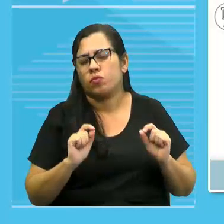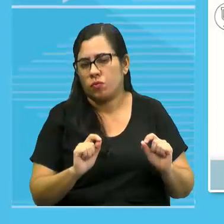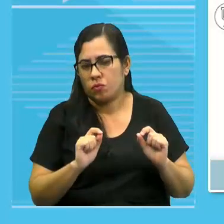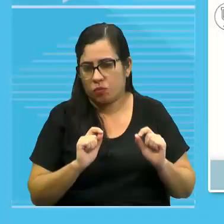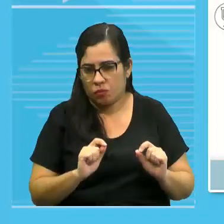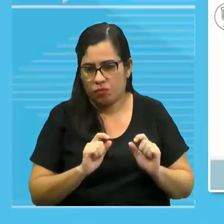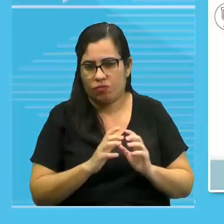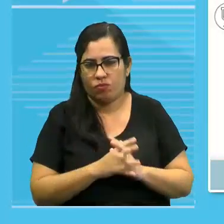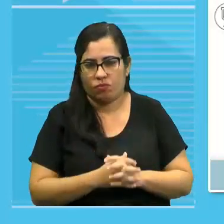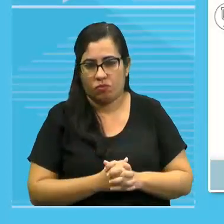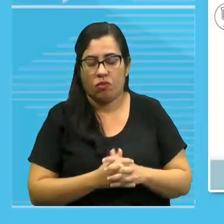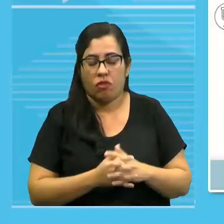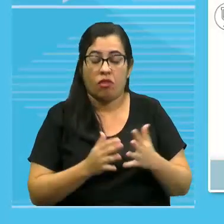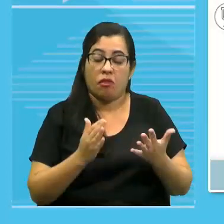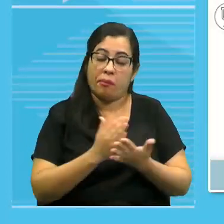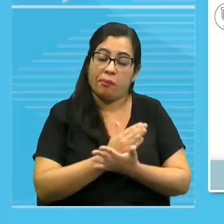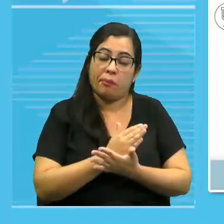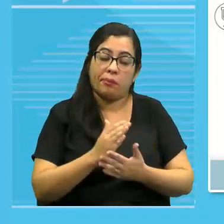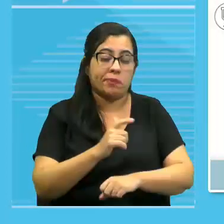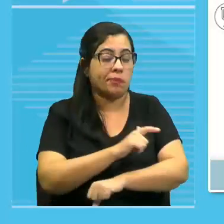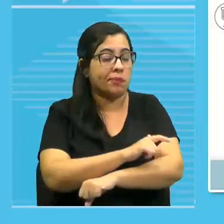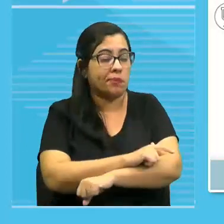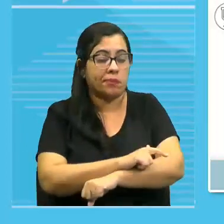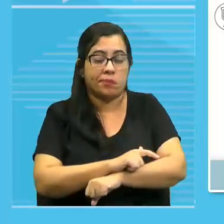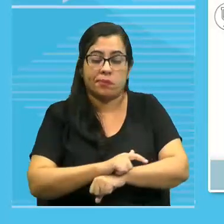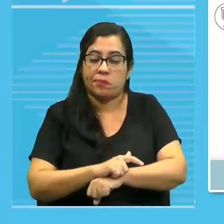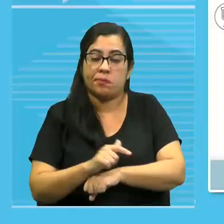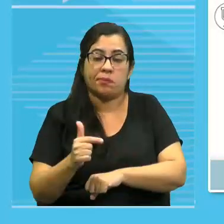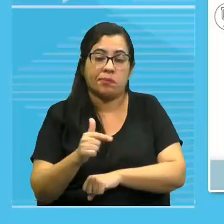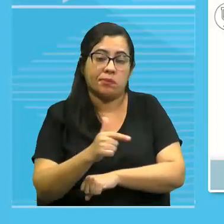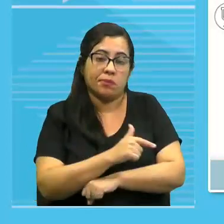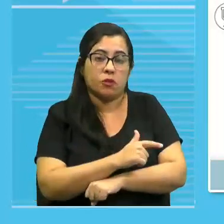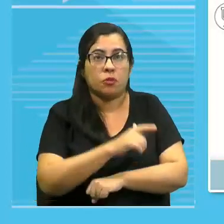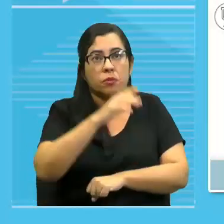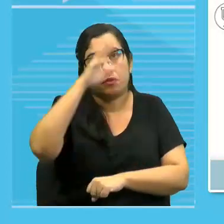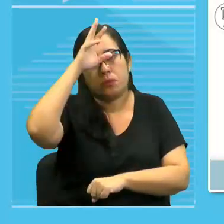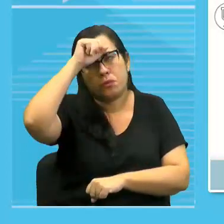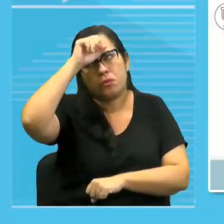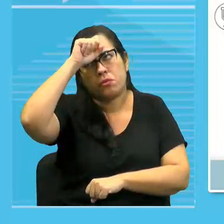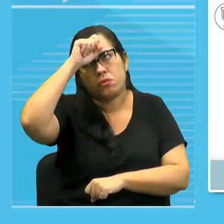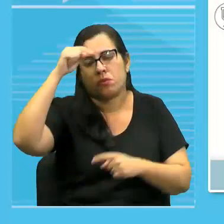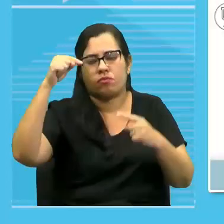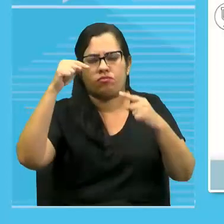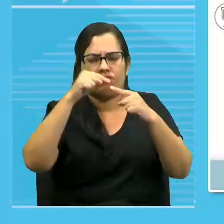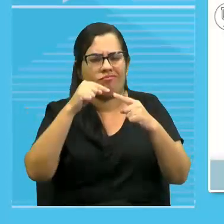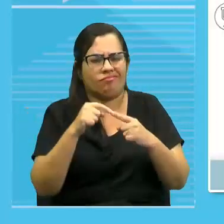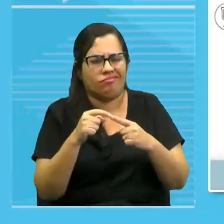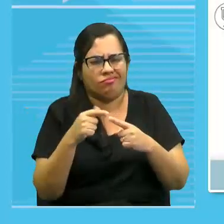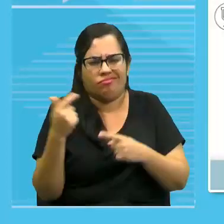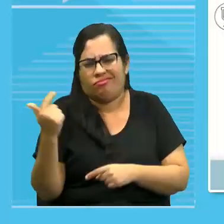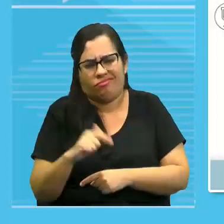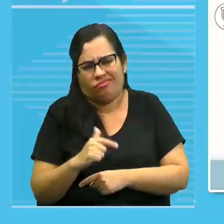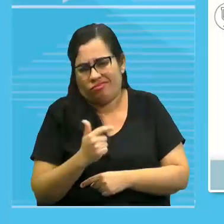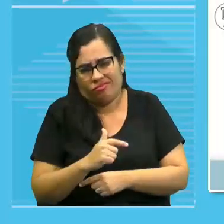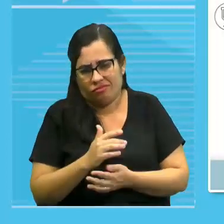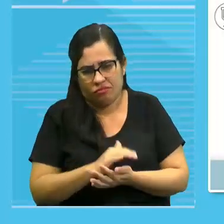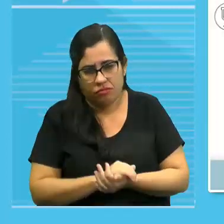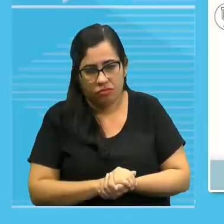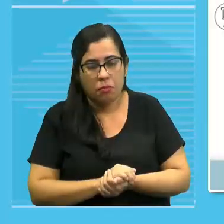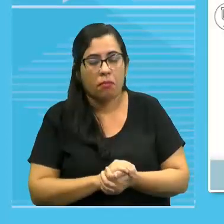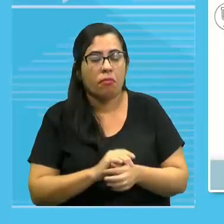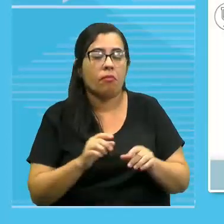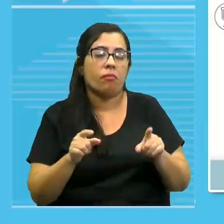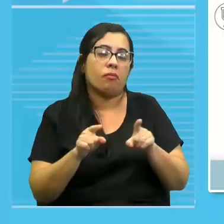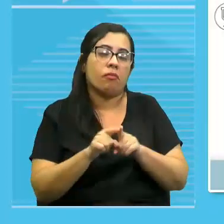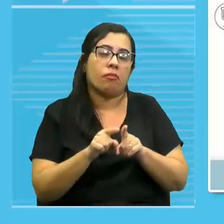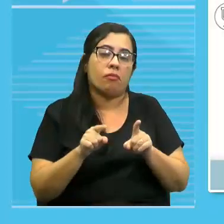a deseducação da sociedade A esse respeito esta